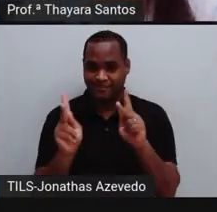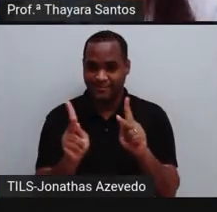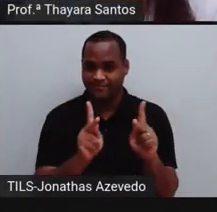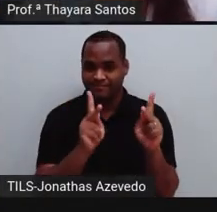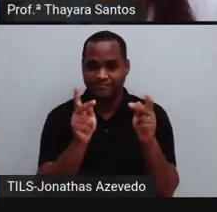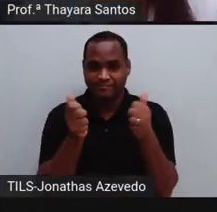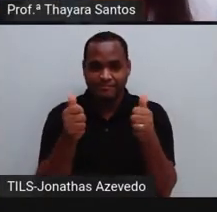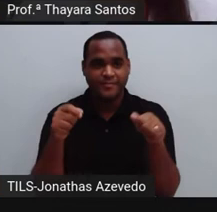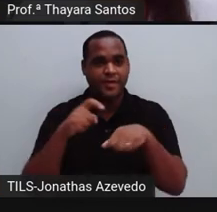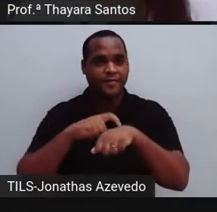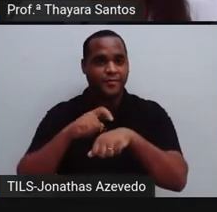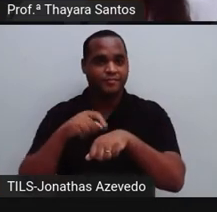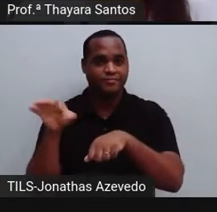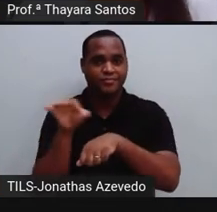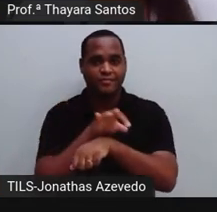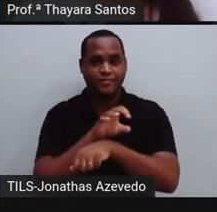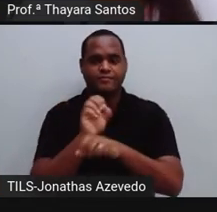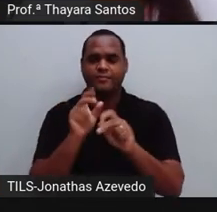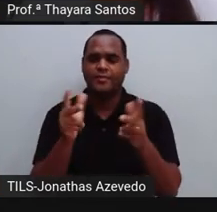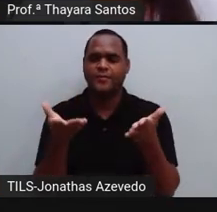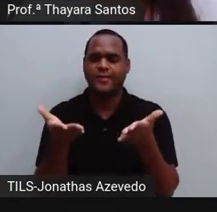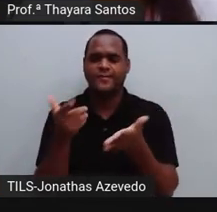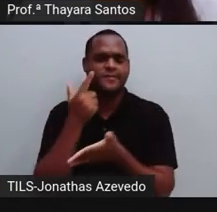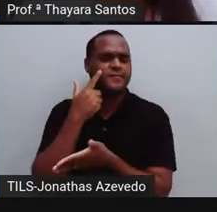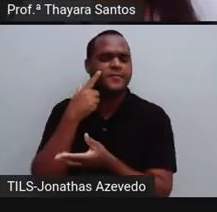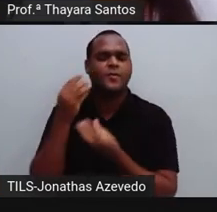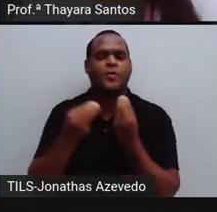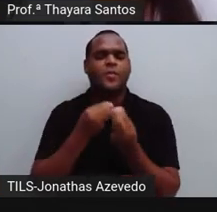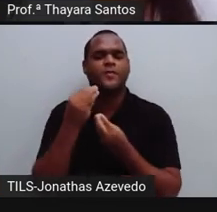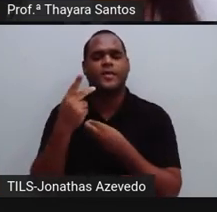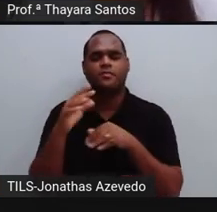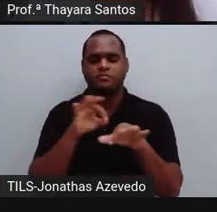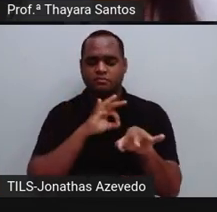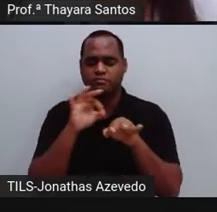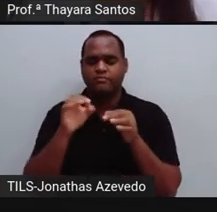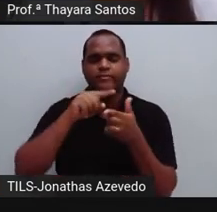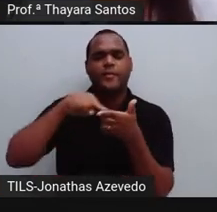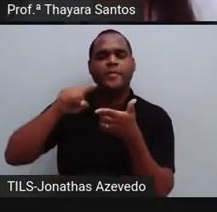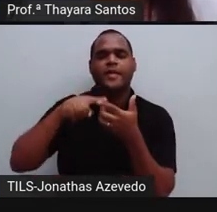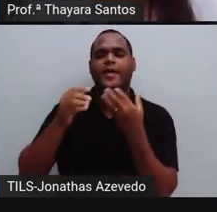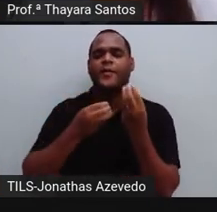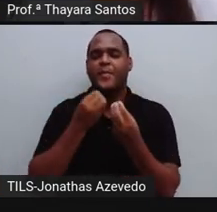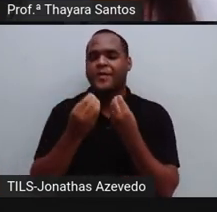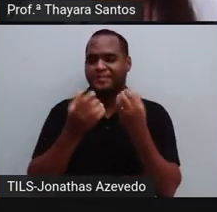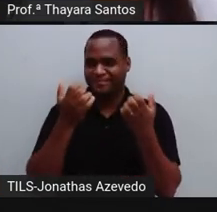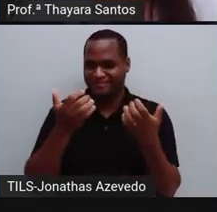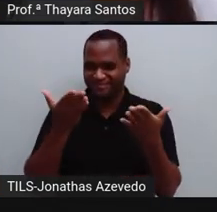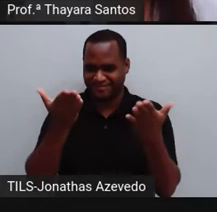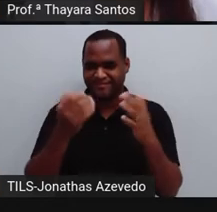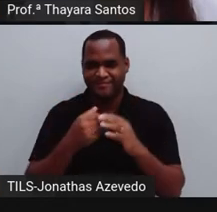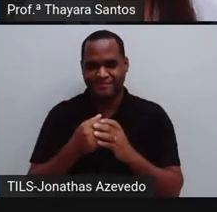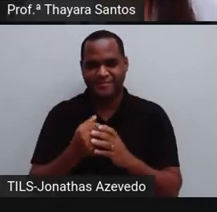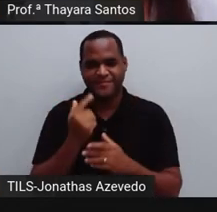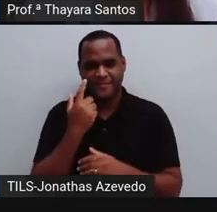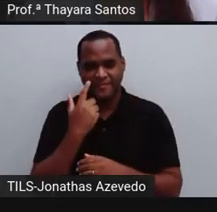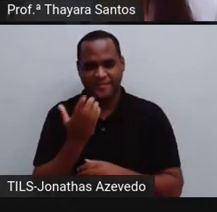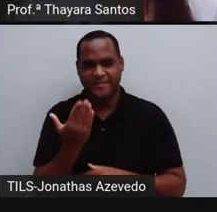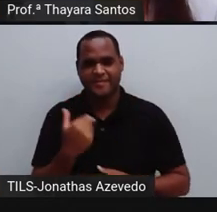Pronto, acabou o nosso tempo. Vamos lá ver como é que a gente resolve esse problema aí. Vamos